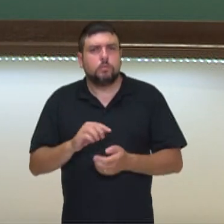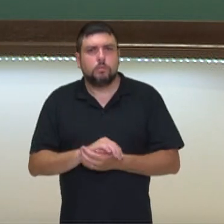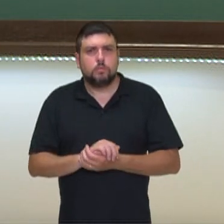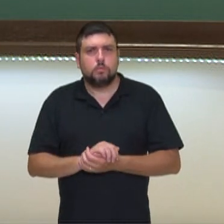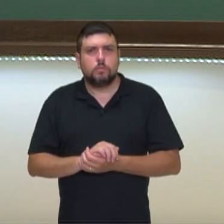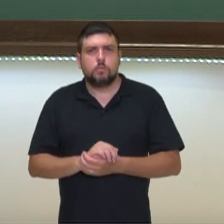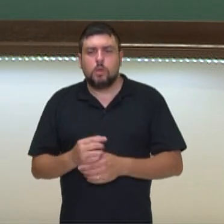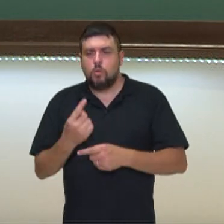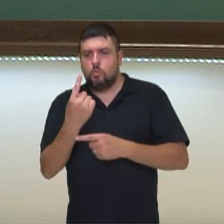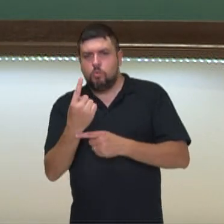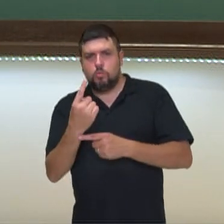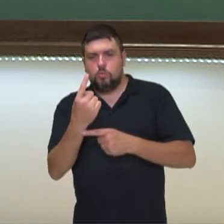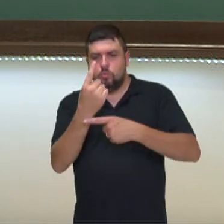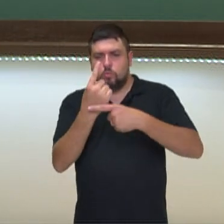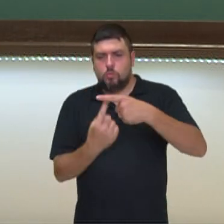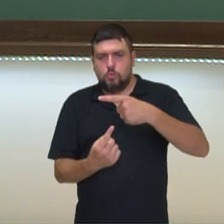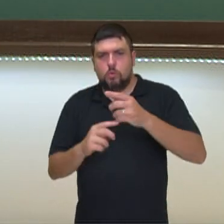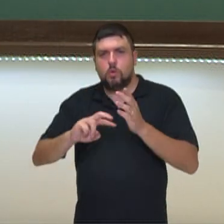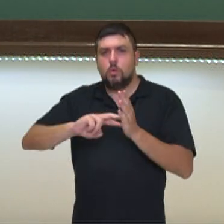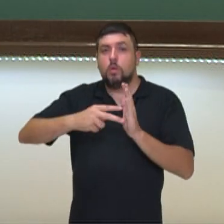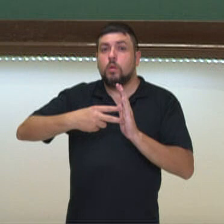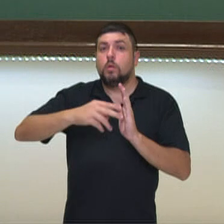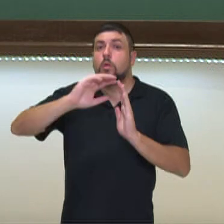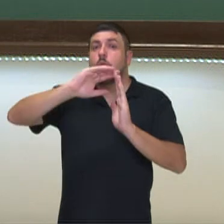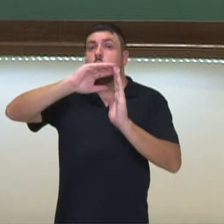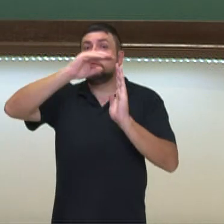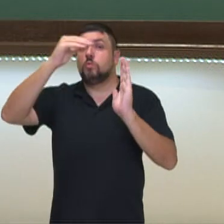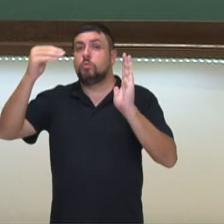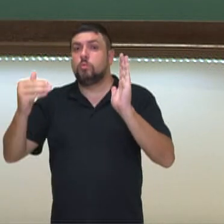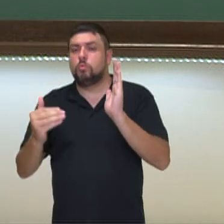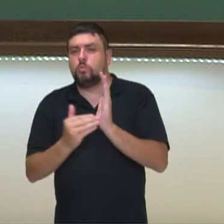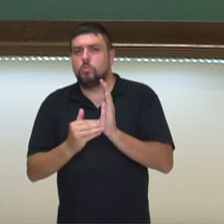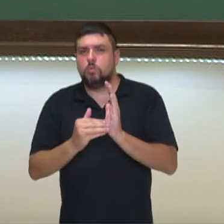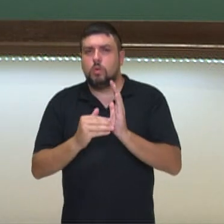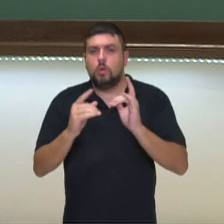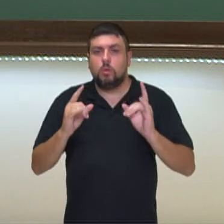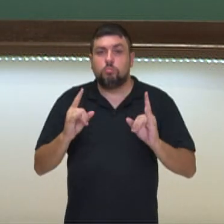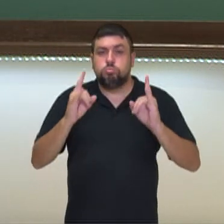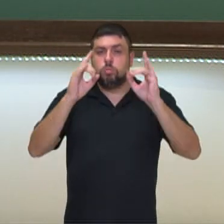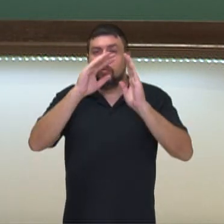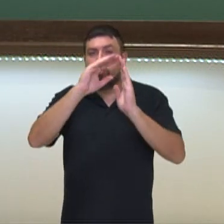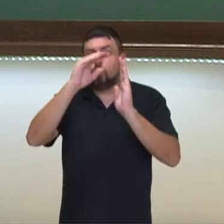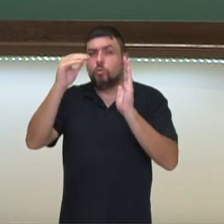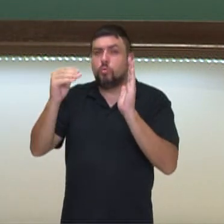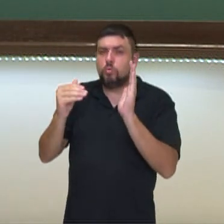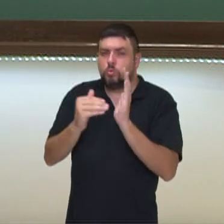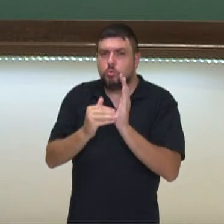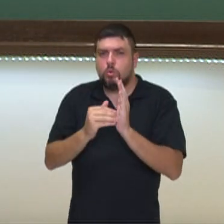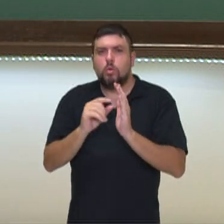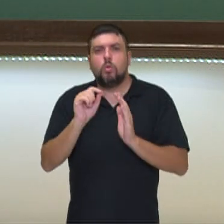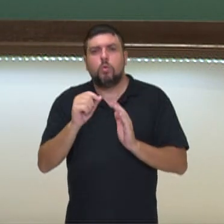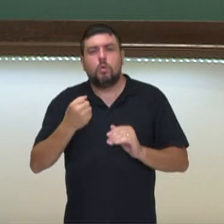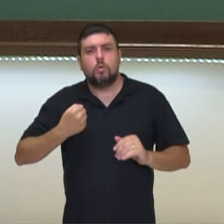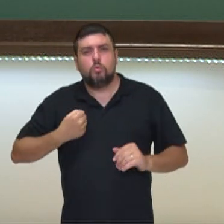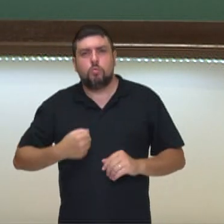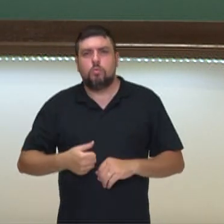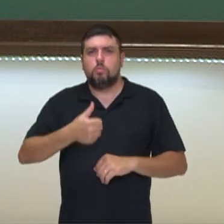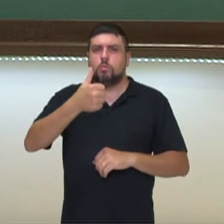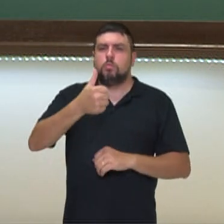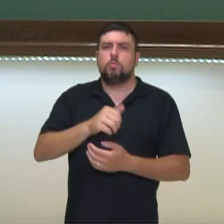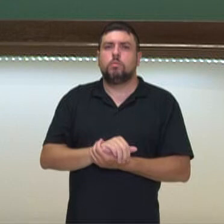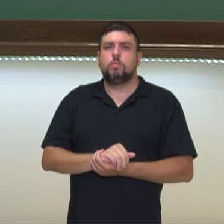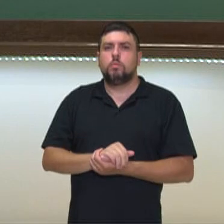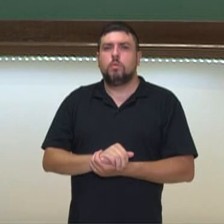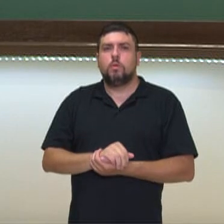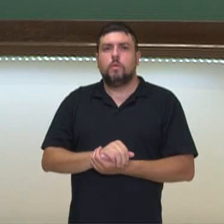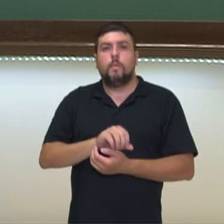total. Então, assim, o total de apartamentos, a expressão total de apartamentos, eu indico pelo número 1. Se eu for usar a quantidade,